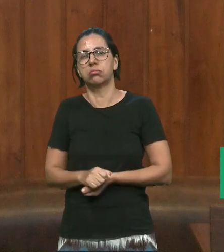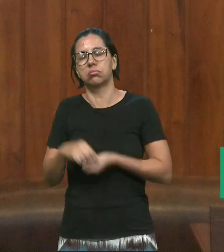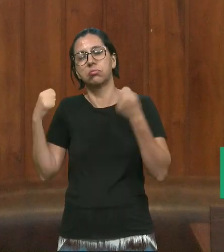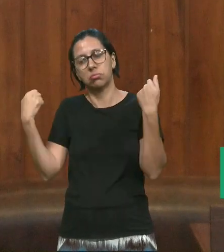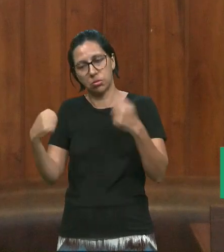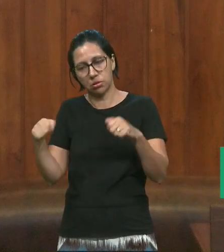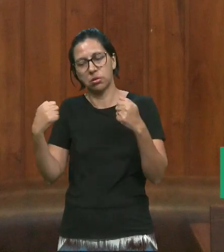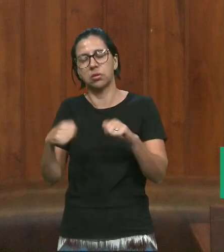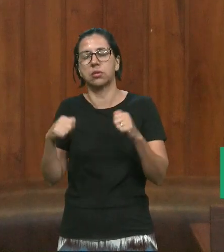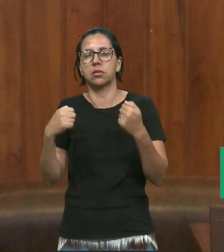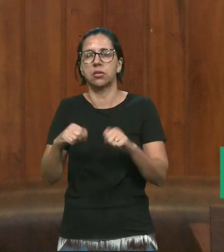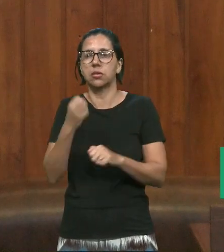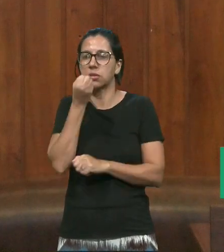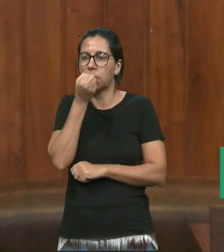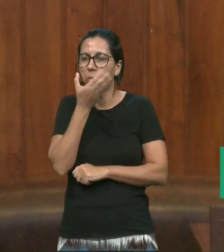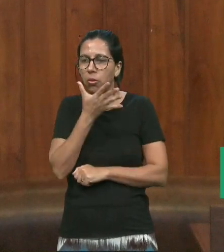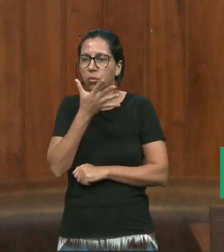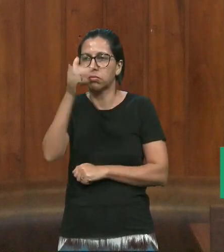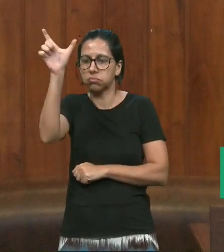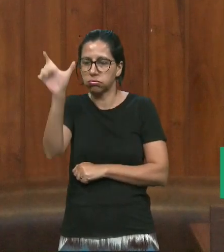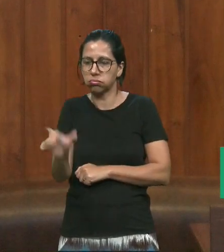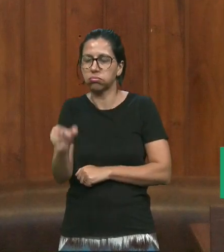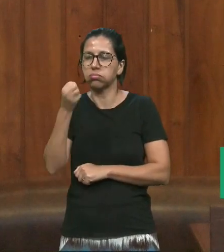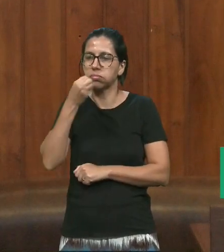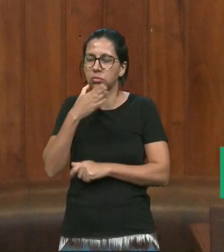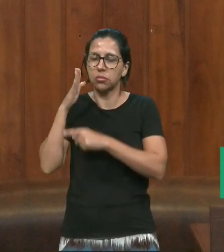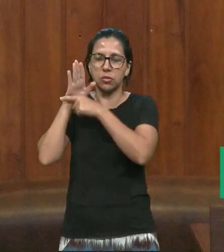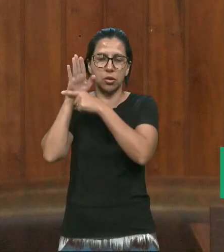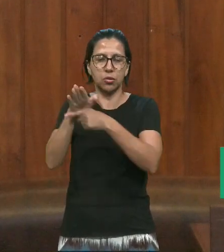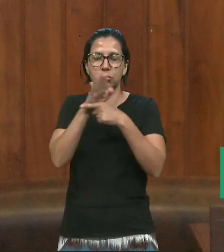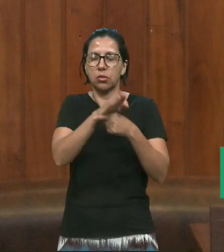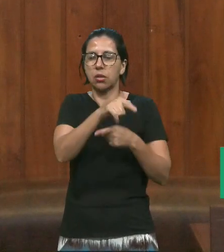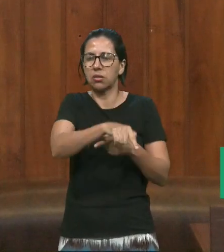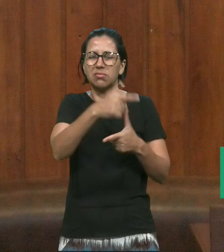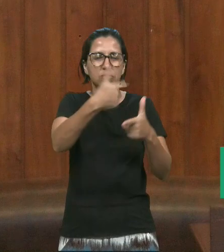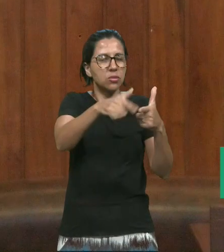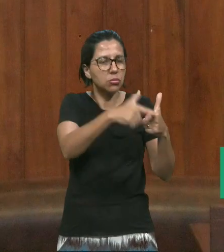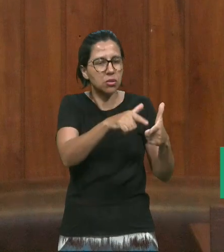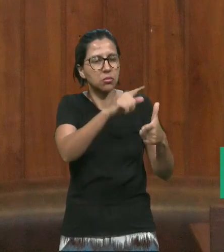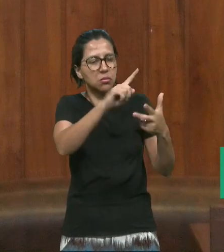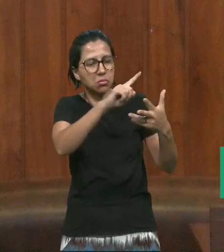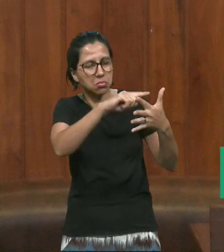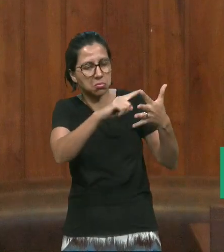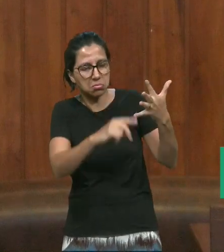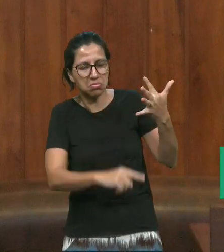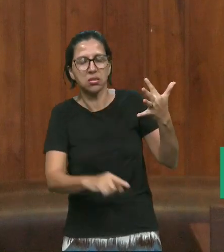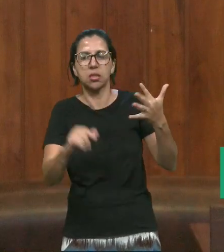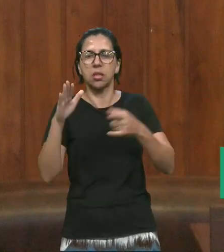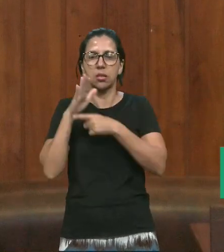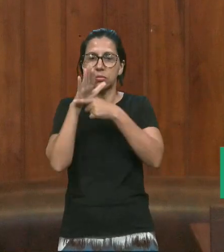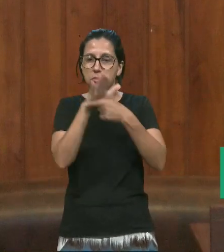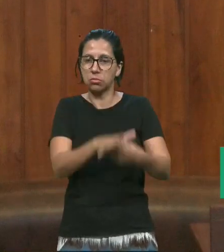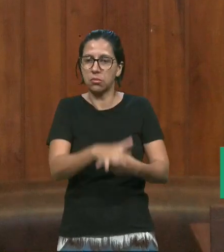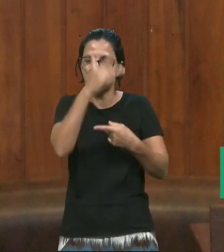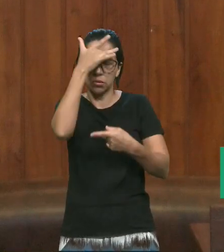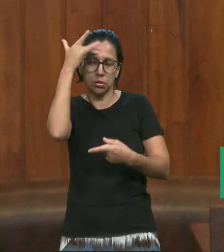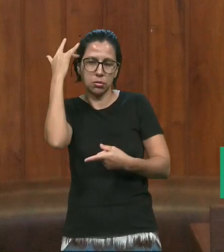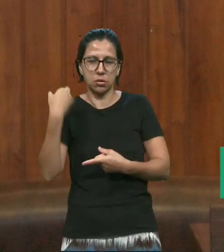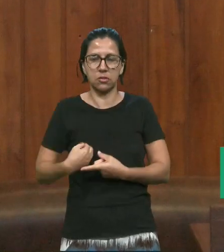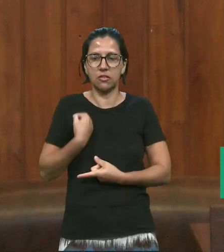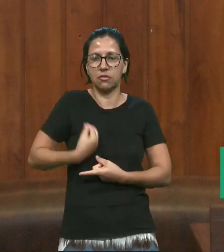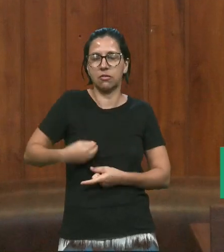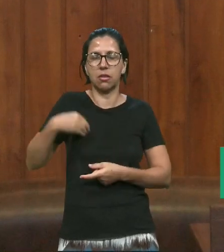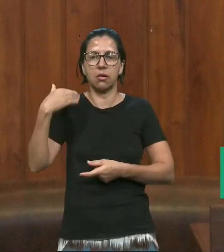que venham resolver de forma íntegra os problemas da nossa cidade e melhorar a qualidade de vida da nossa